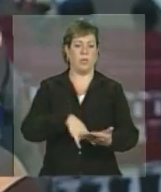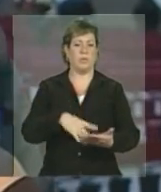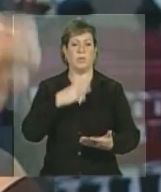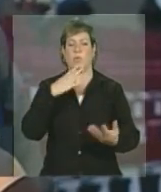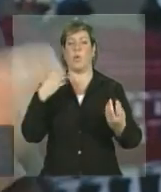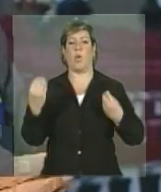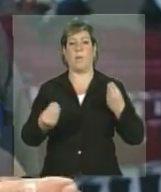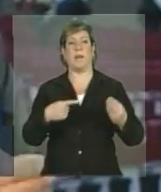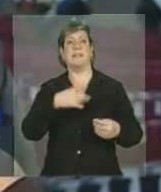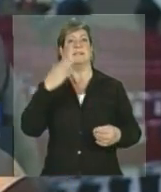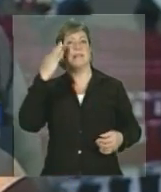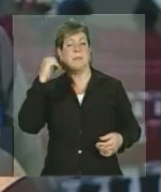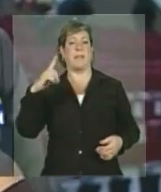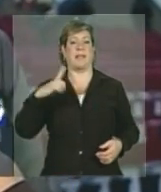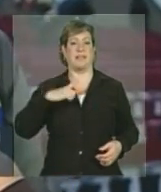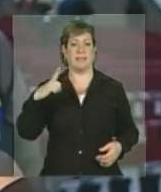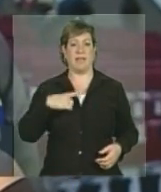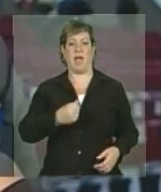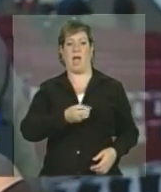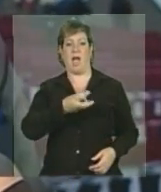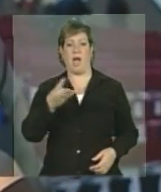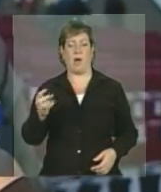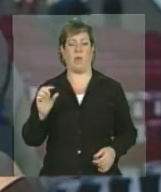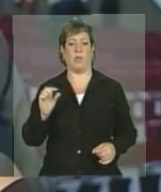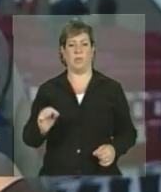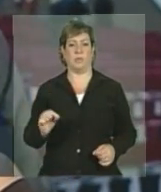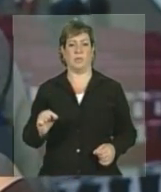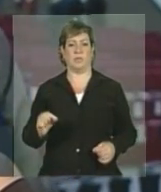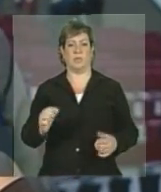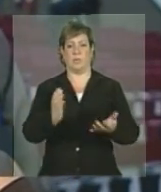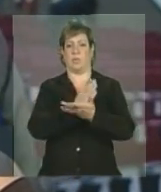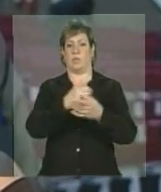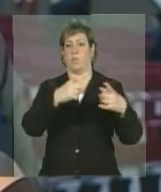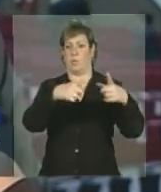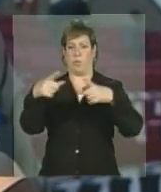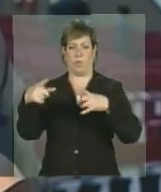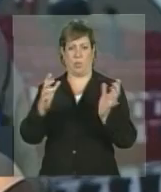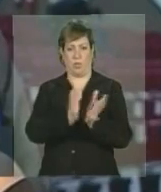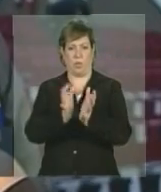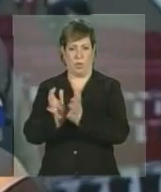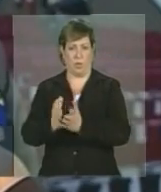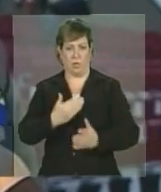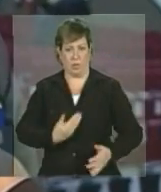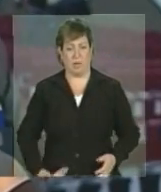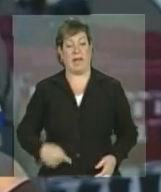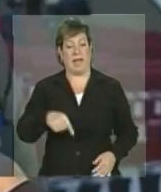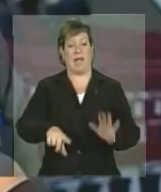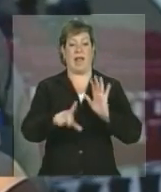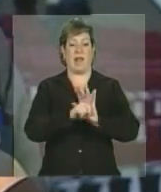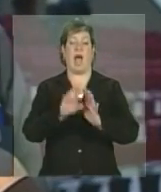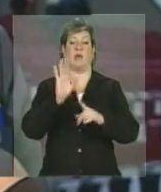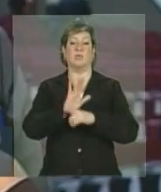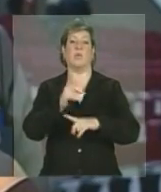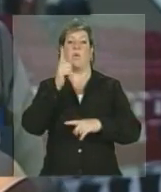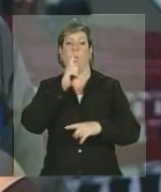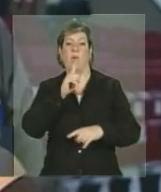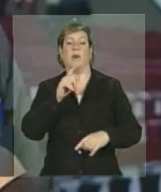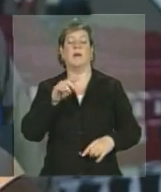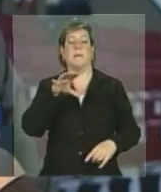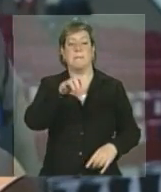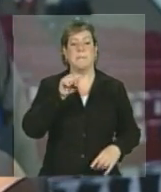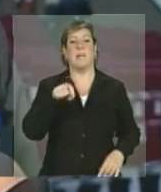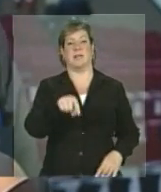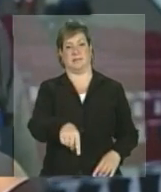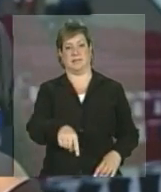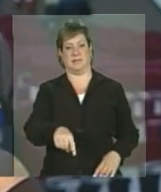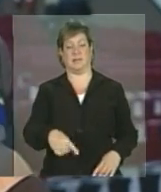ele sabe que existe num determinado órgão público, esta lei vem dar o procedimento para ele obter isso. É o que nós chamamos de